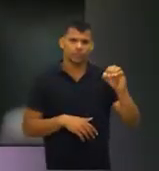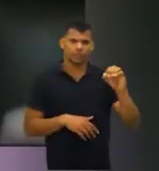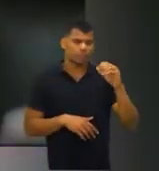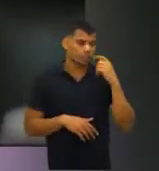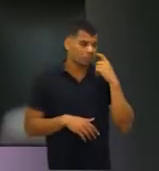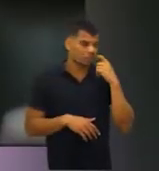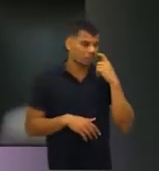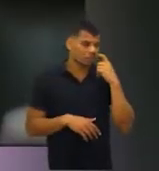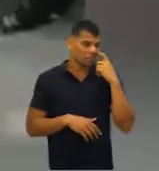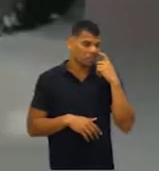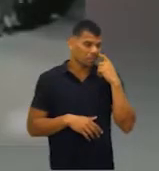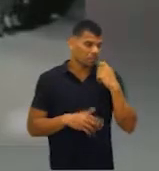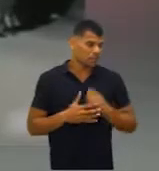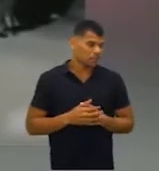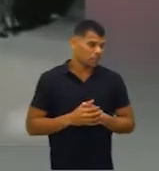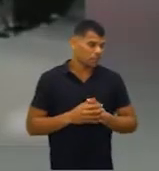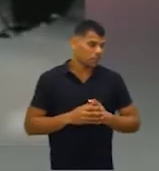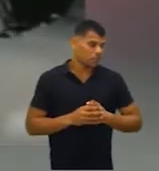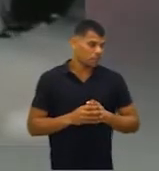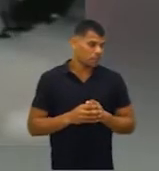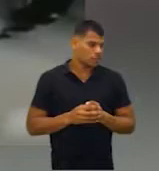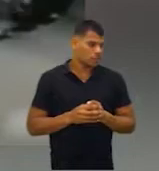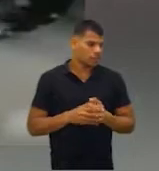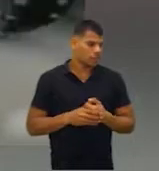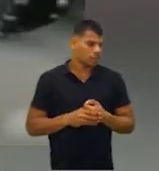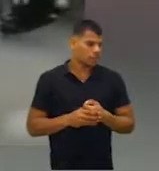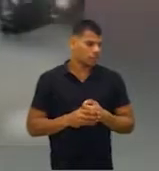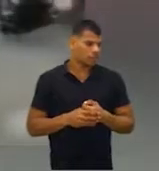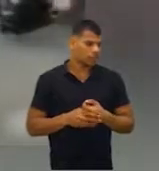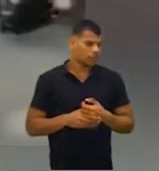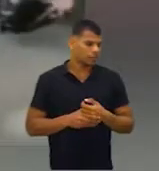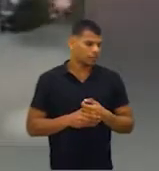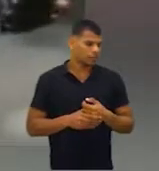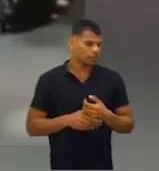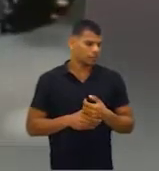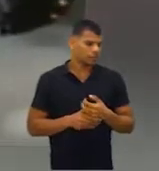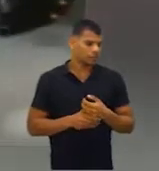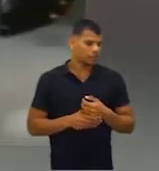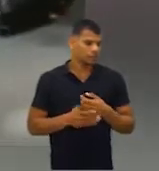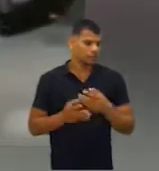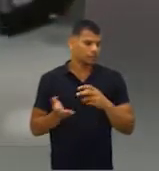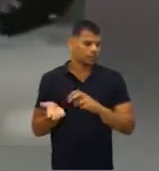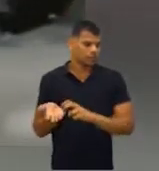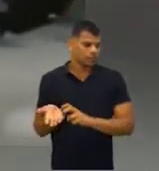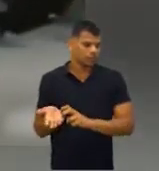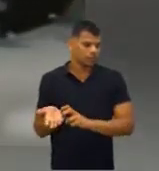à loucura. Naquela manhã,